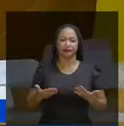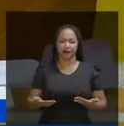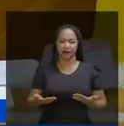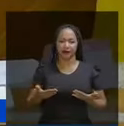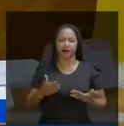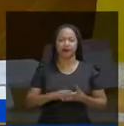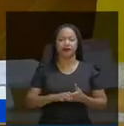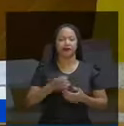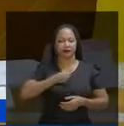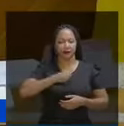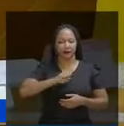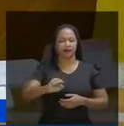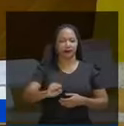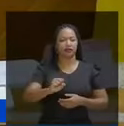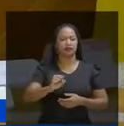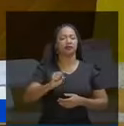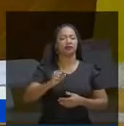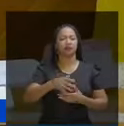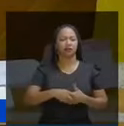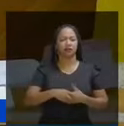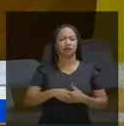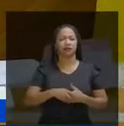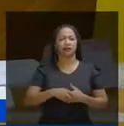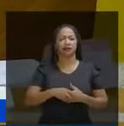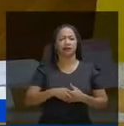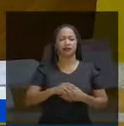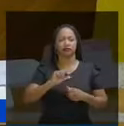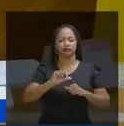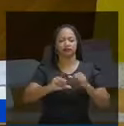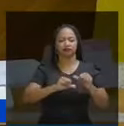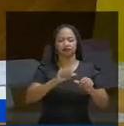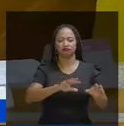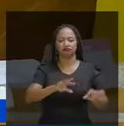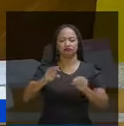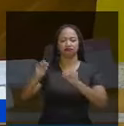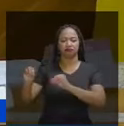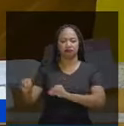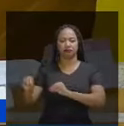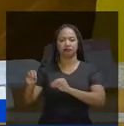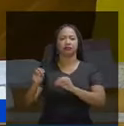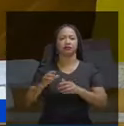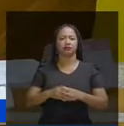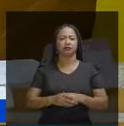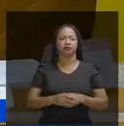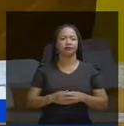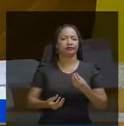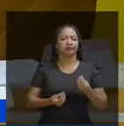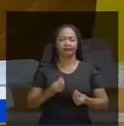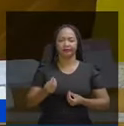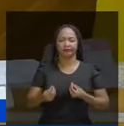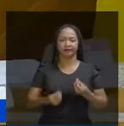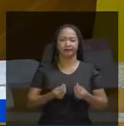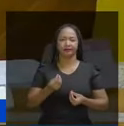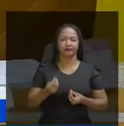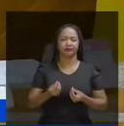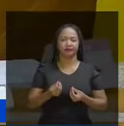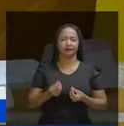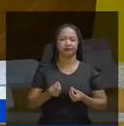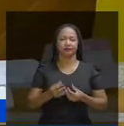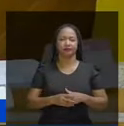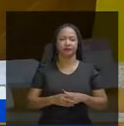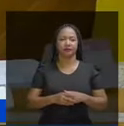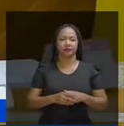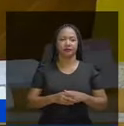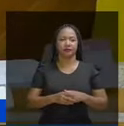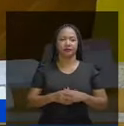a ampla defesa, eu estou aqui adiando, e como é uma questão que